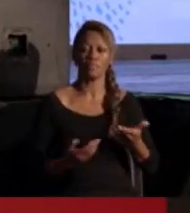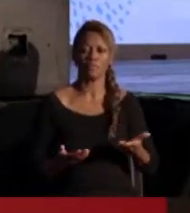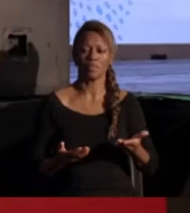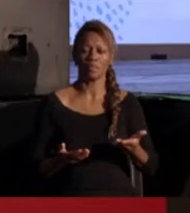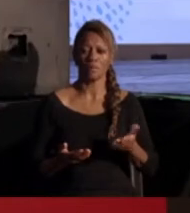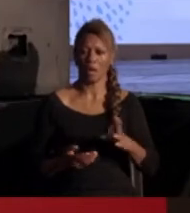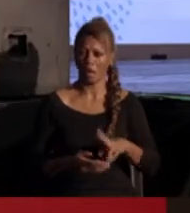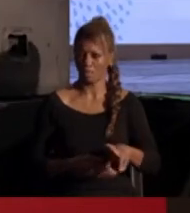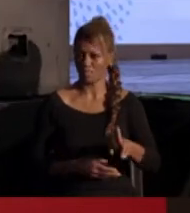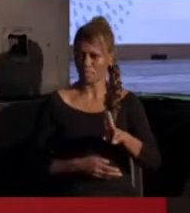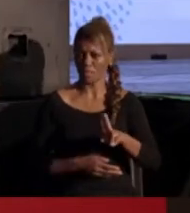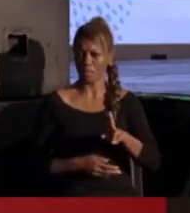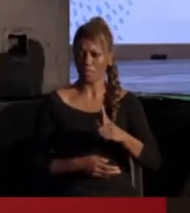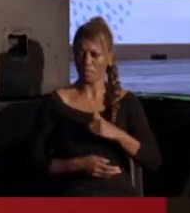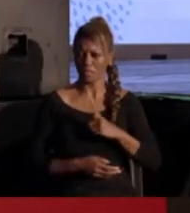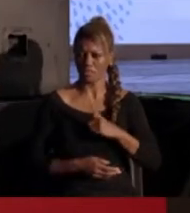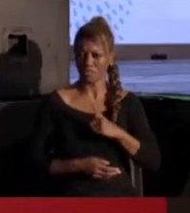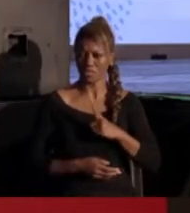outros óleos de coco